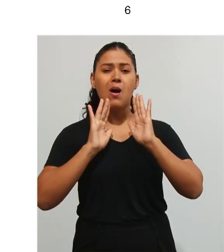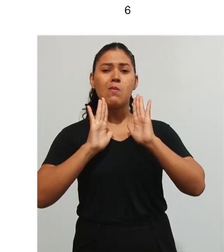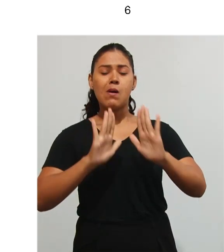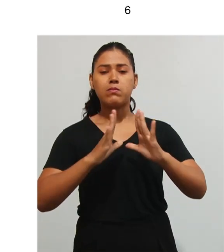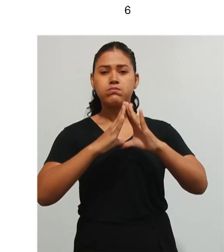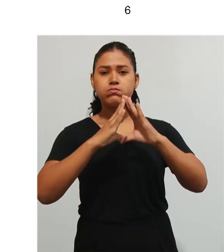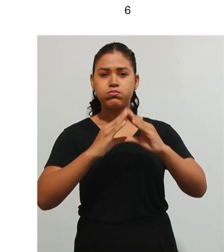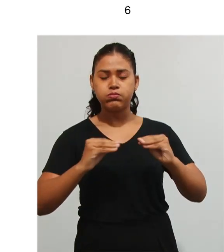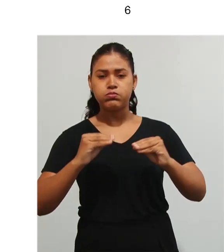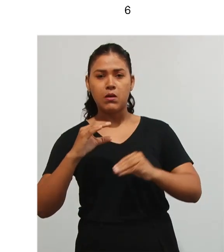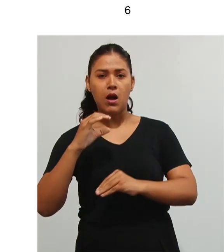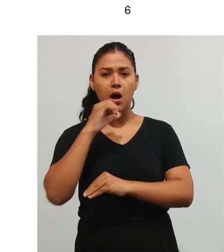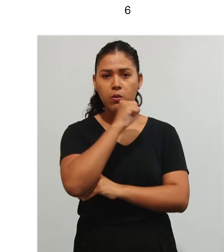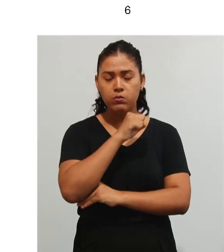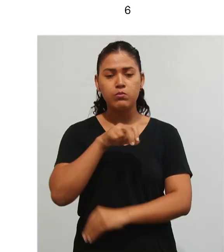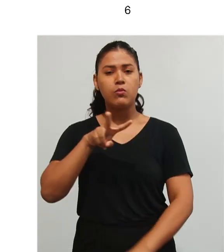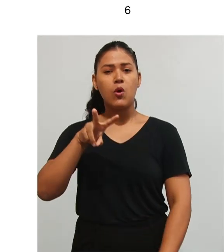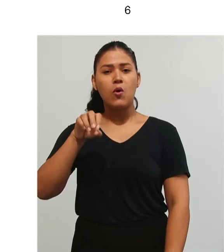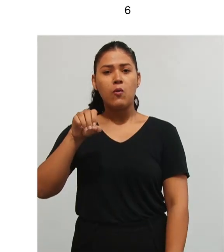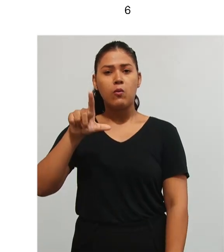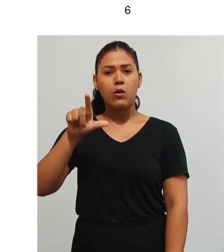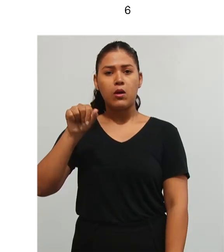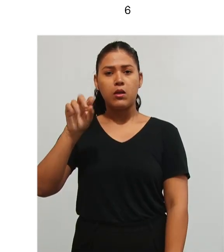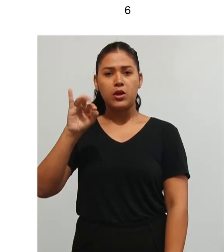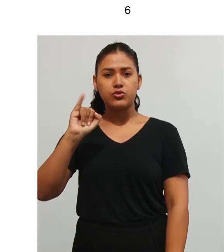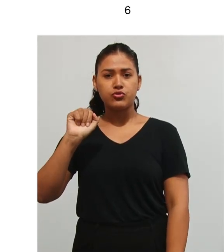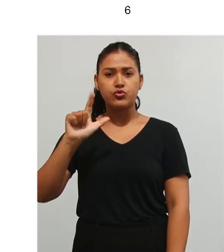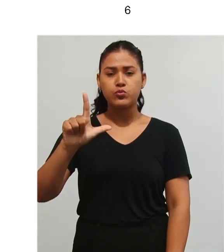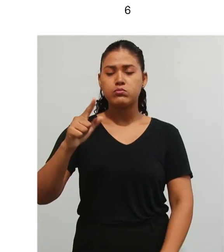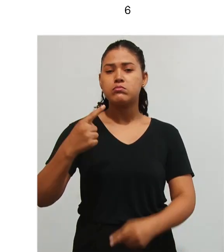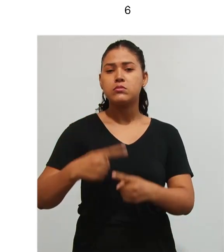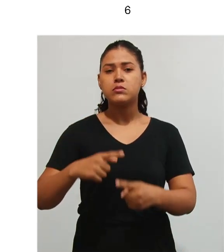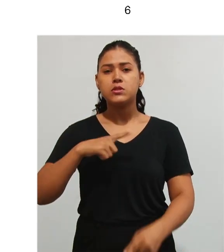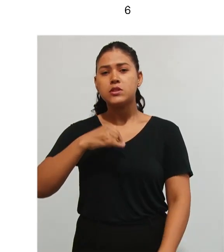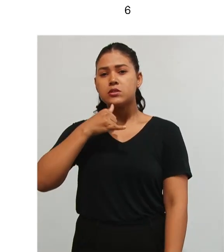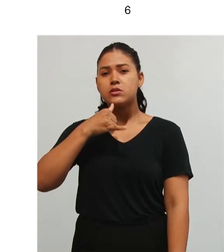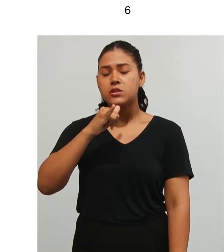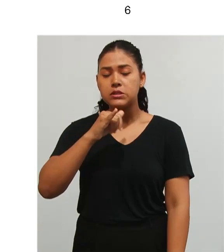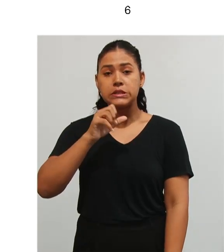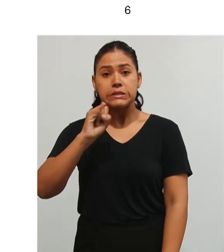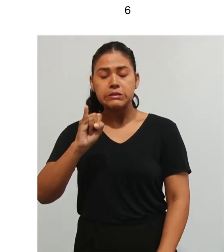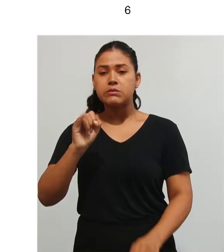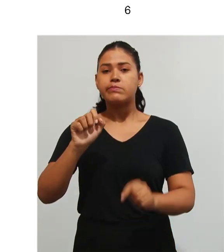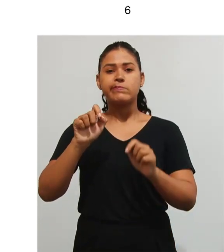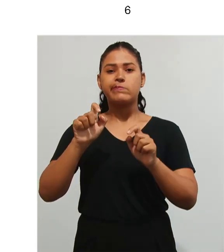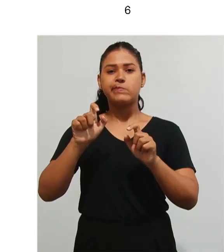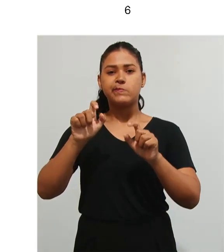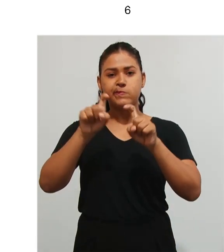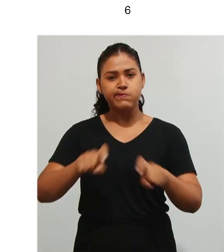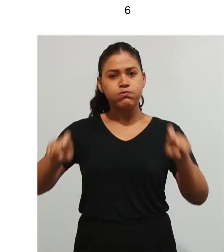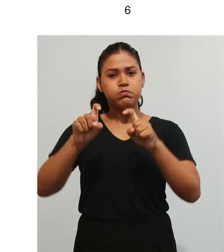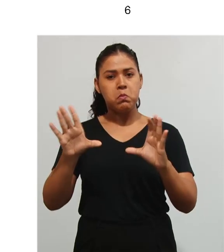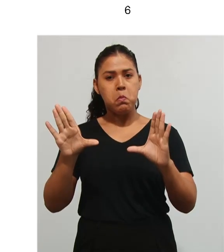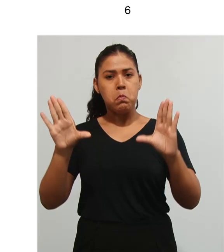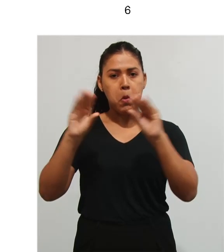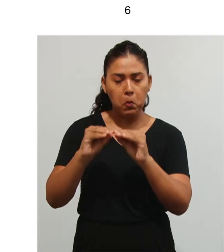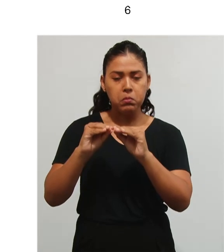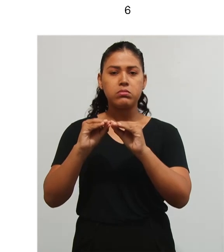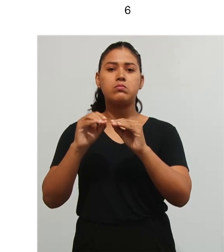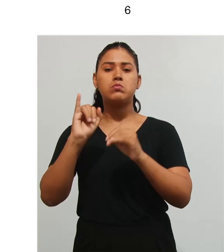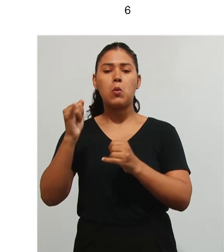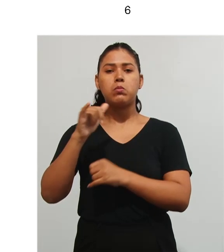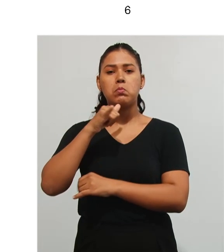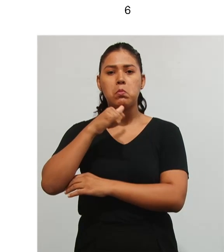esses dados enquanto há fornecimento de energia elétrica. Então, quando o computador é desligado, ocorre alguma queda de energia,